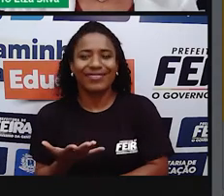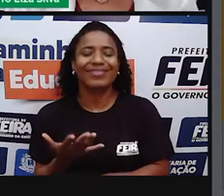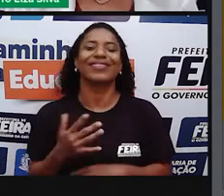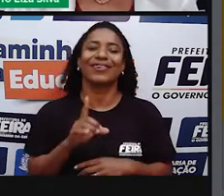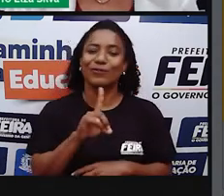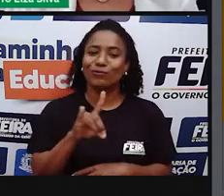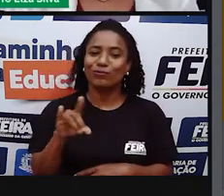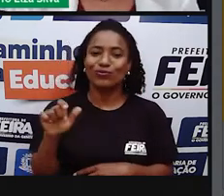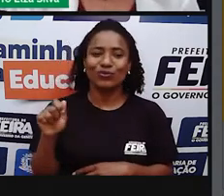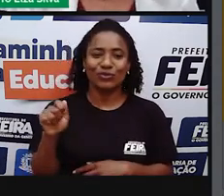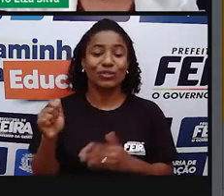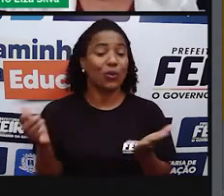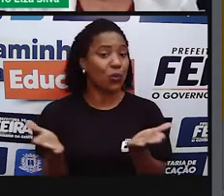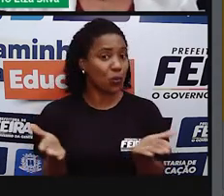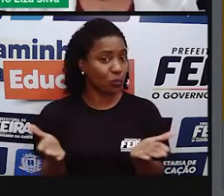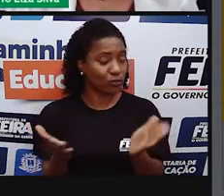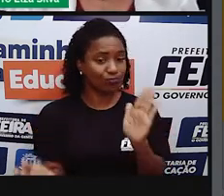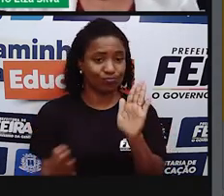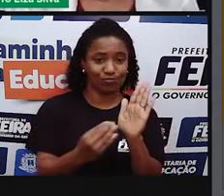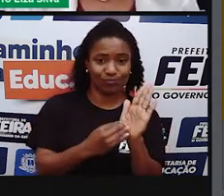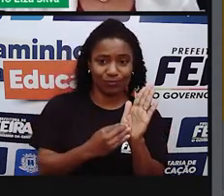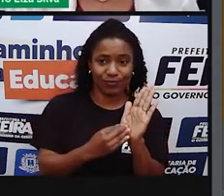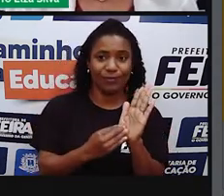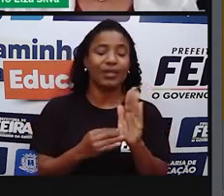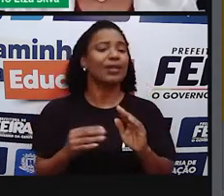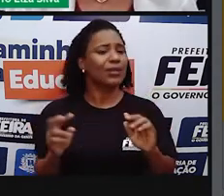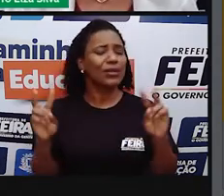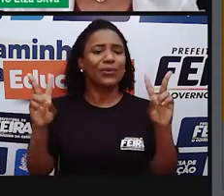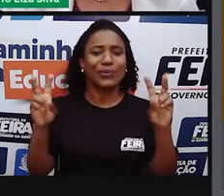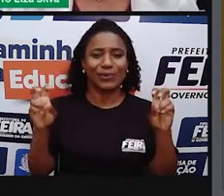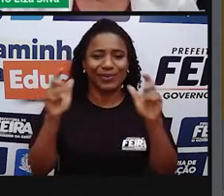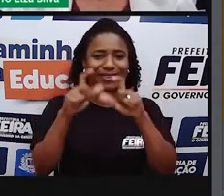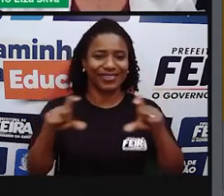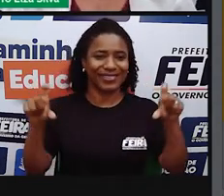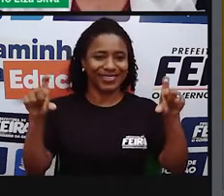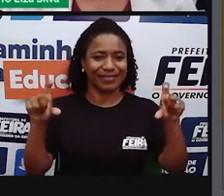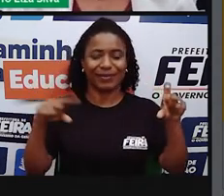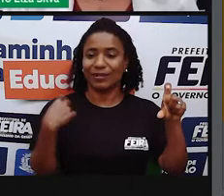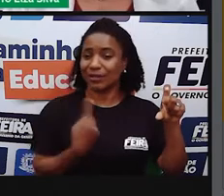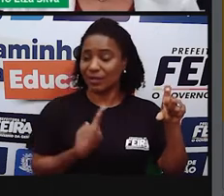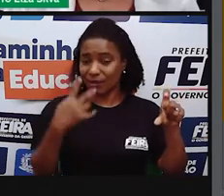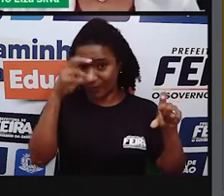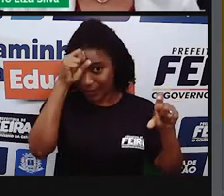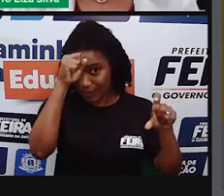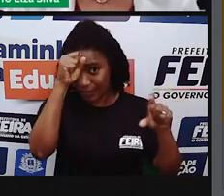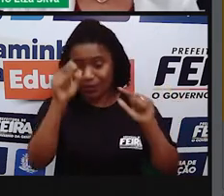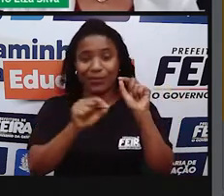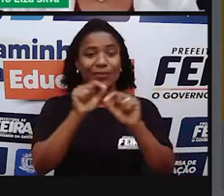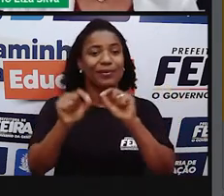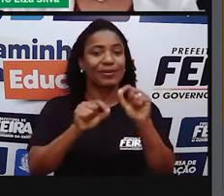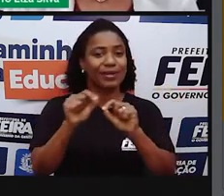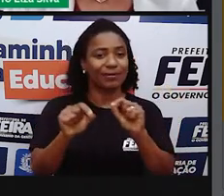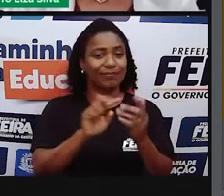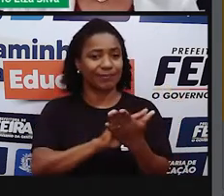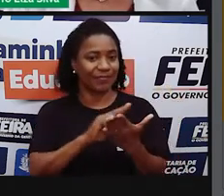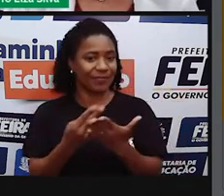a data da nossa aula de hoje, theme, o tema que nós vamos discutir, que é